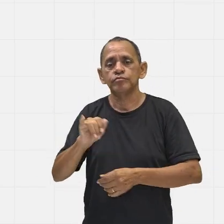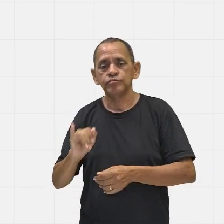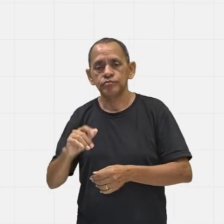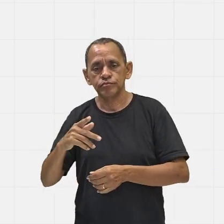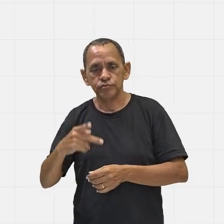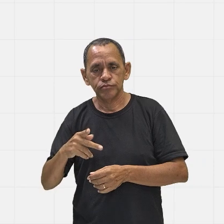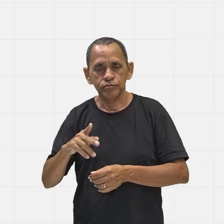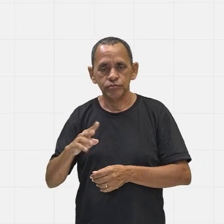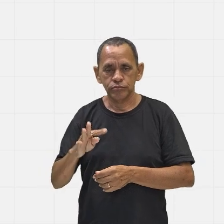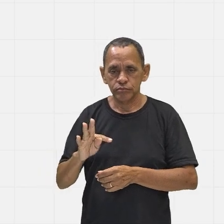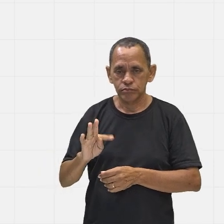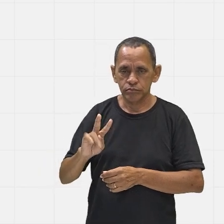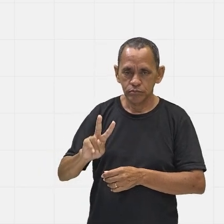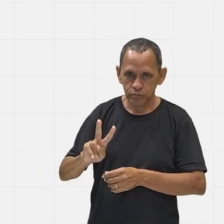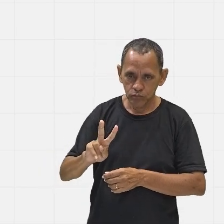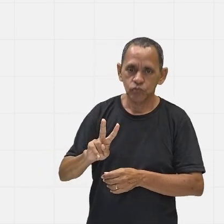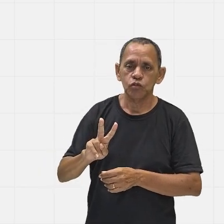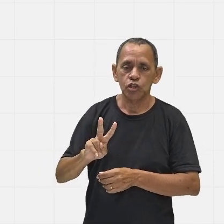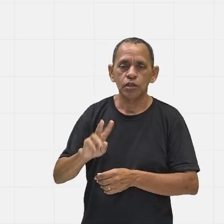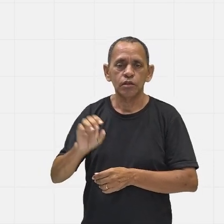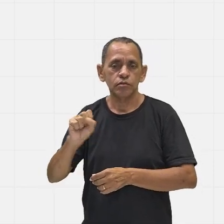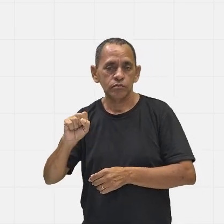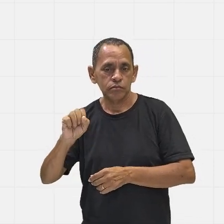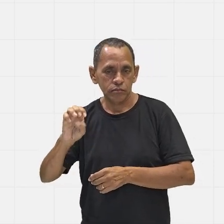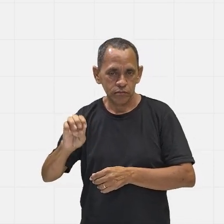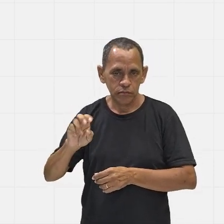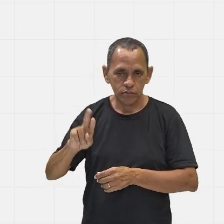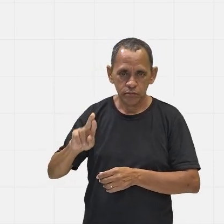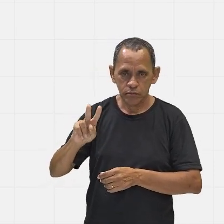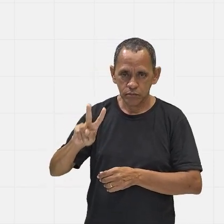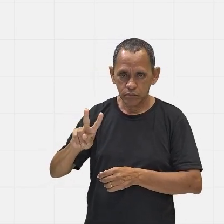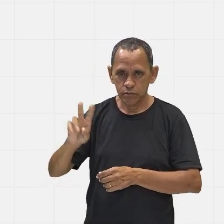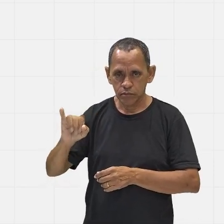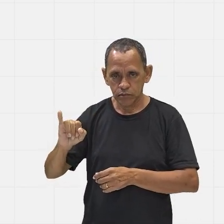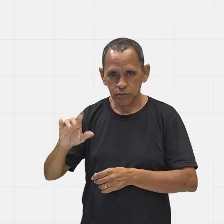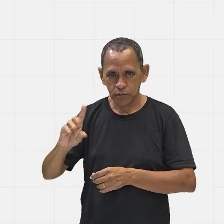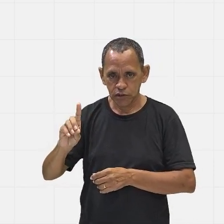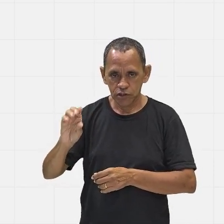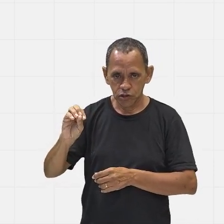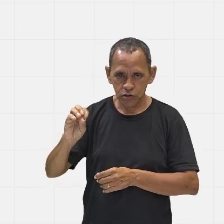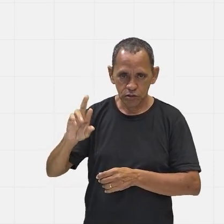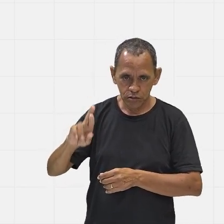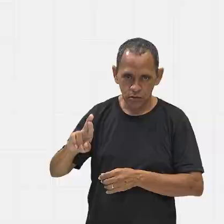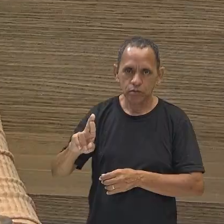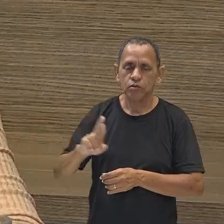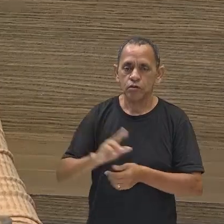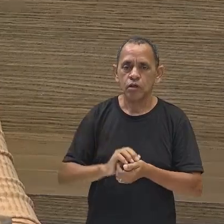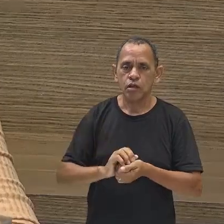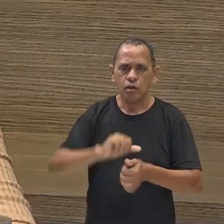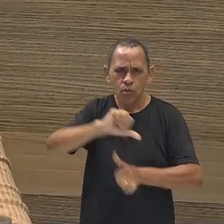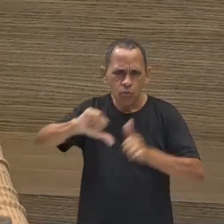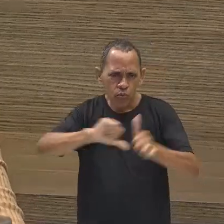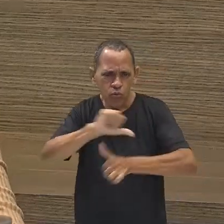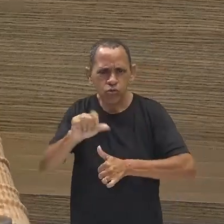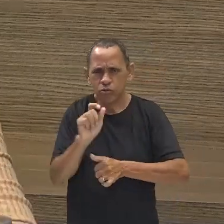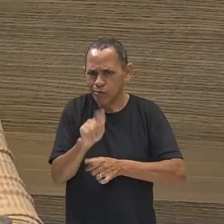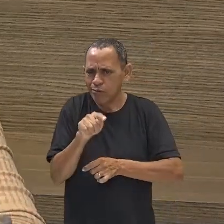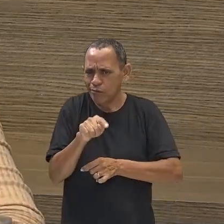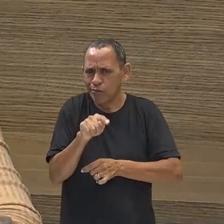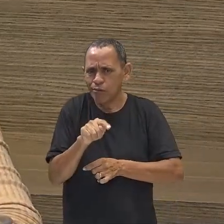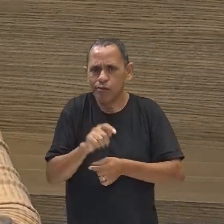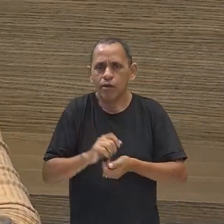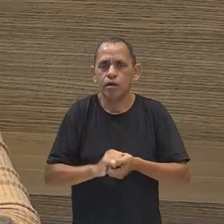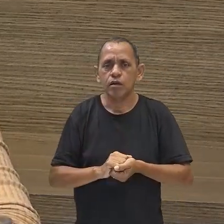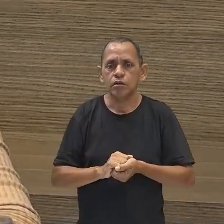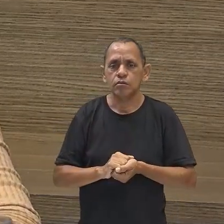que tinha uma pergunta sobre em relação ao servidor, se trocou ou não. Eu não sei informar isso agora, mas a princípio a gente mantém